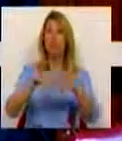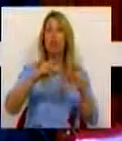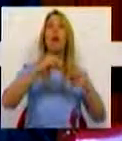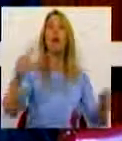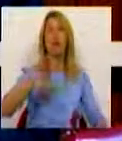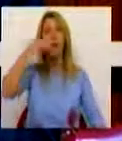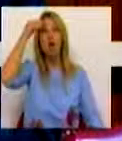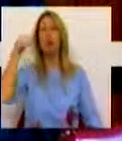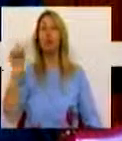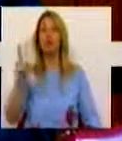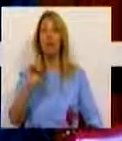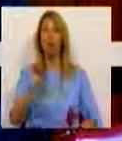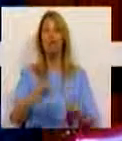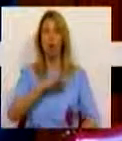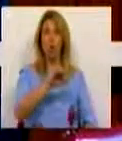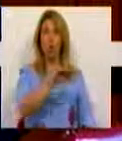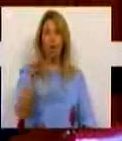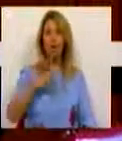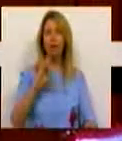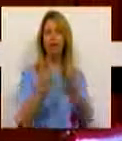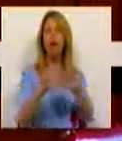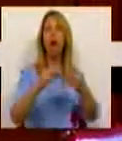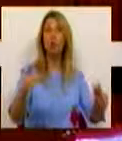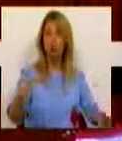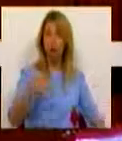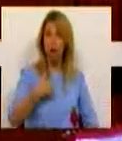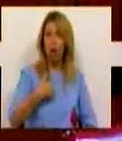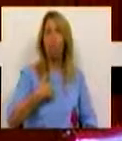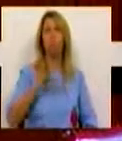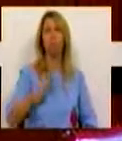fazer às autarquias, e eu, pela parte que me toca, nunca deixarei-vos lembrar. Já ultrapassou-se.